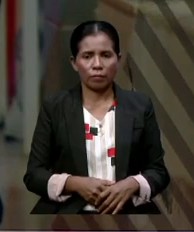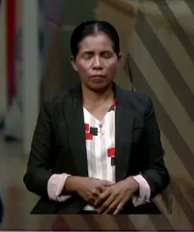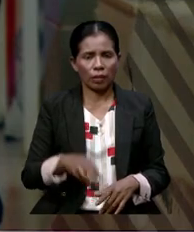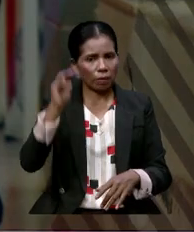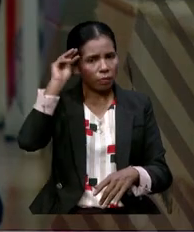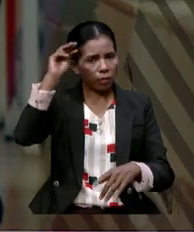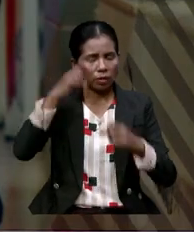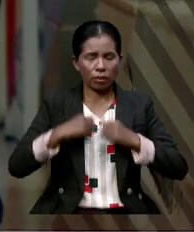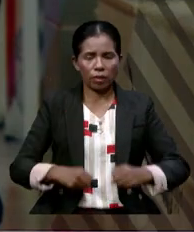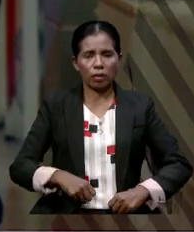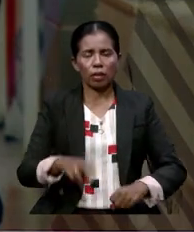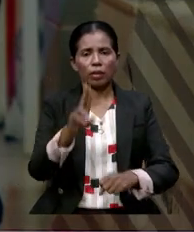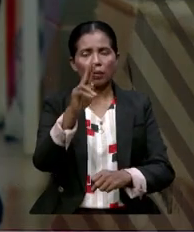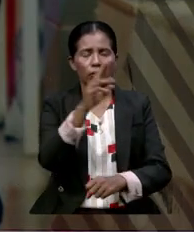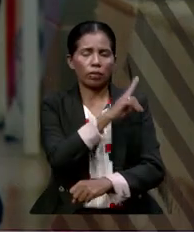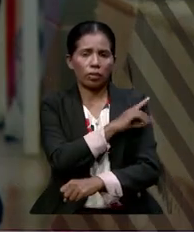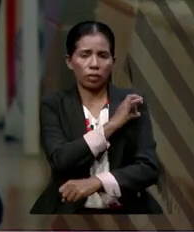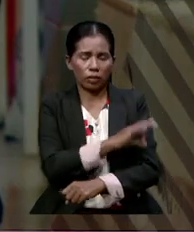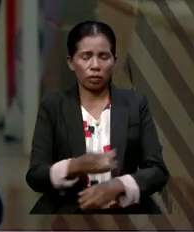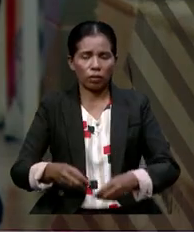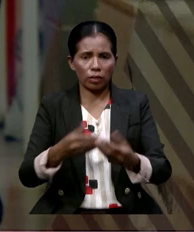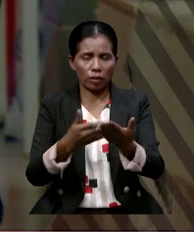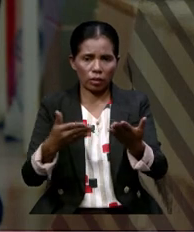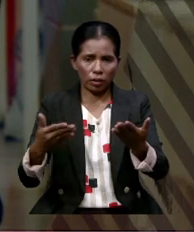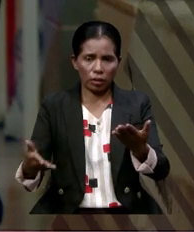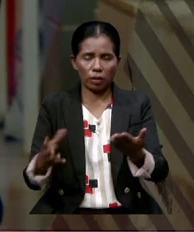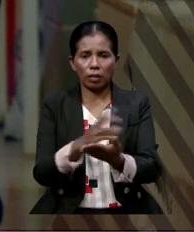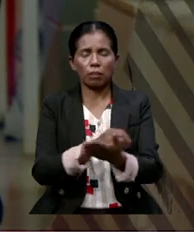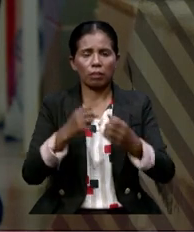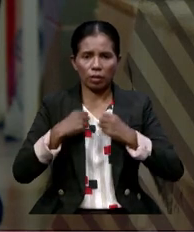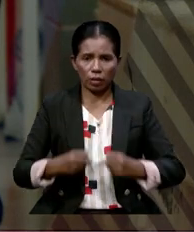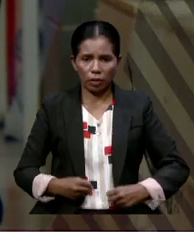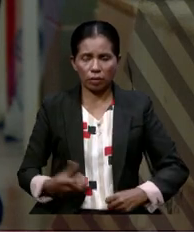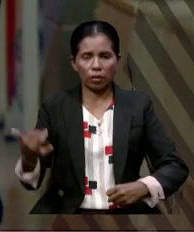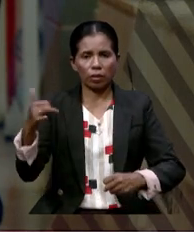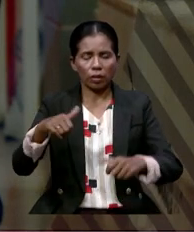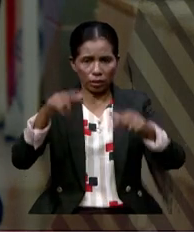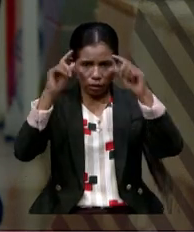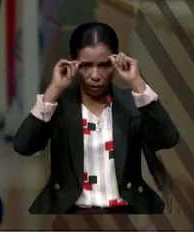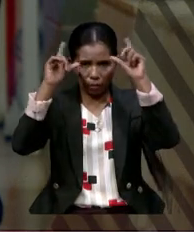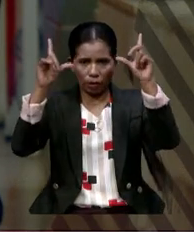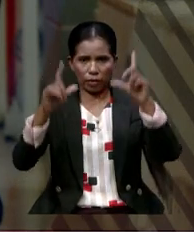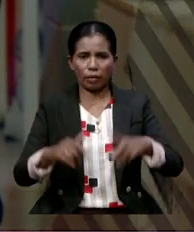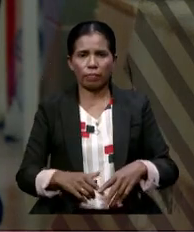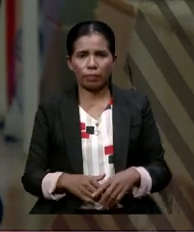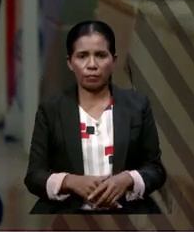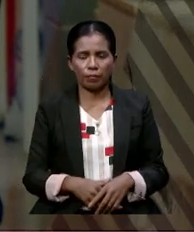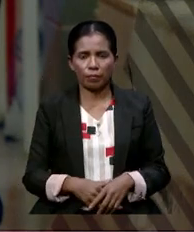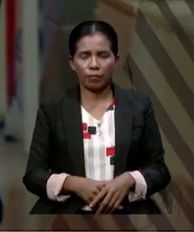Ministério da Saúde no UNICEF distribui equipamento teste para fasilidade de saúde, sira e a teritóriu nasional.